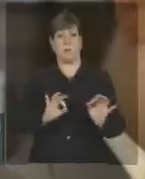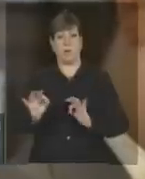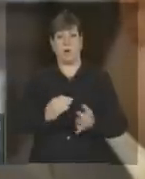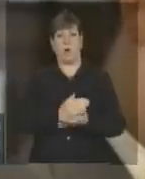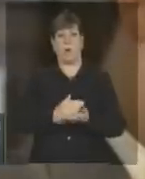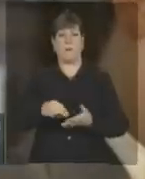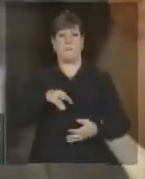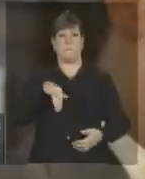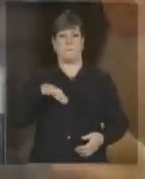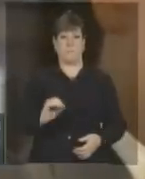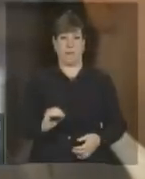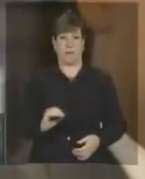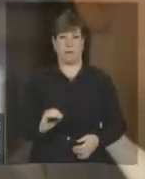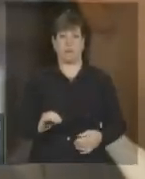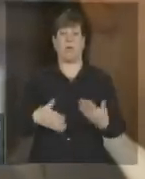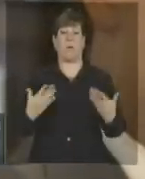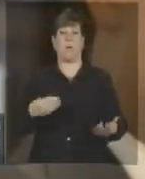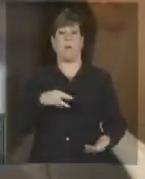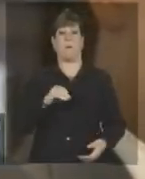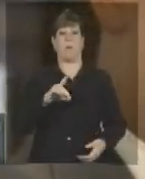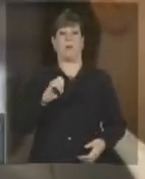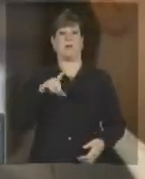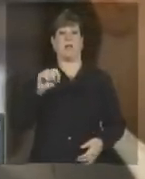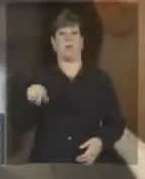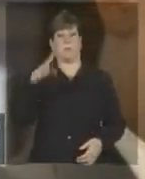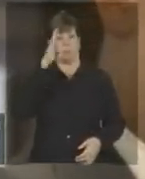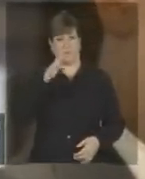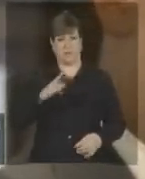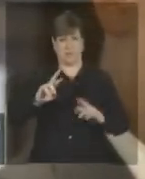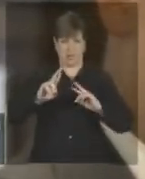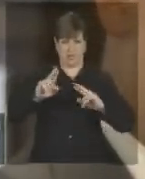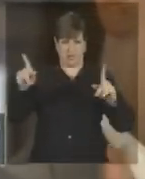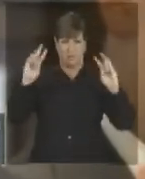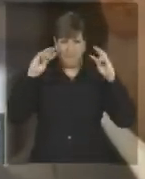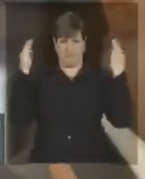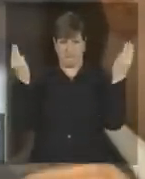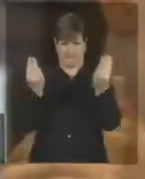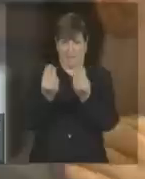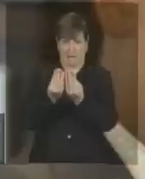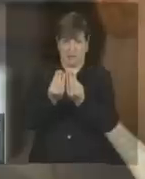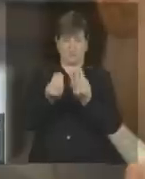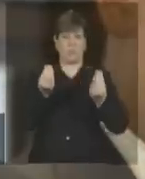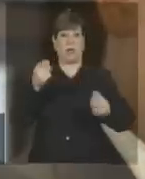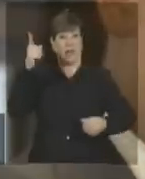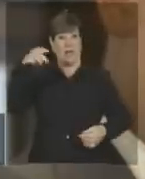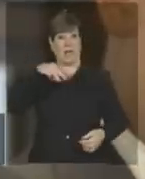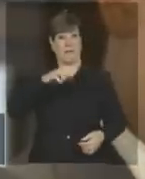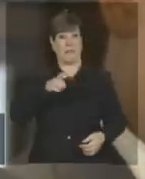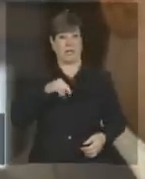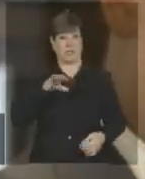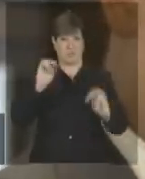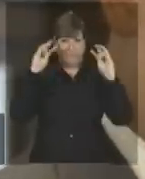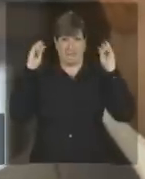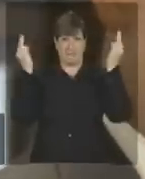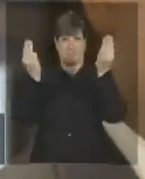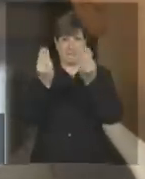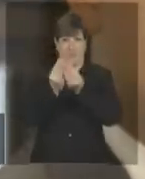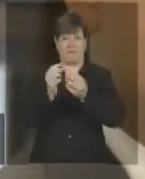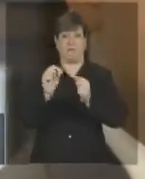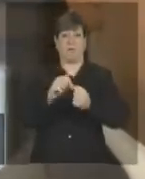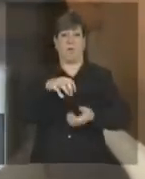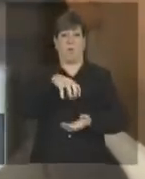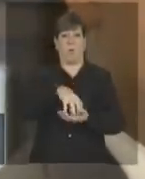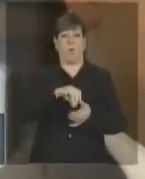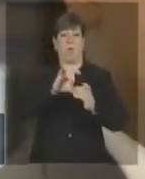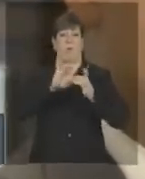maio? O modelo brasileiro, ele difere do mexicano. No México foi criado um órgão independente, autônomo, para cobrar